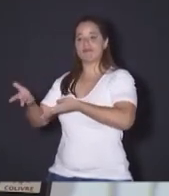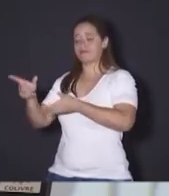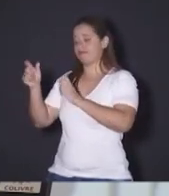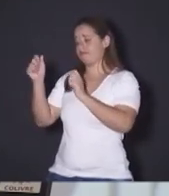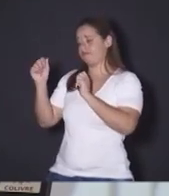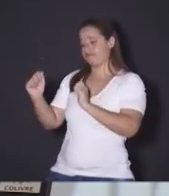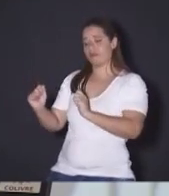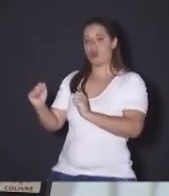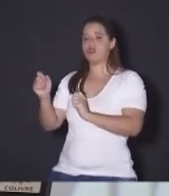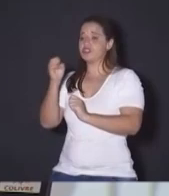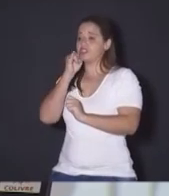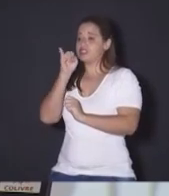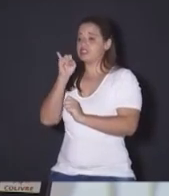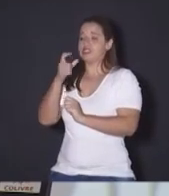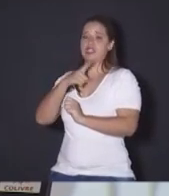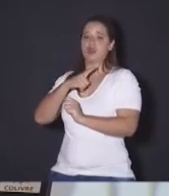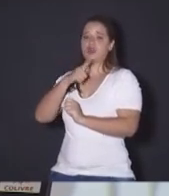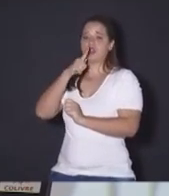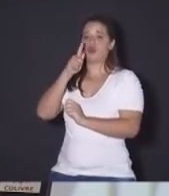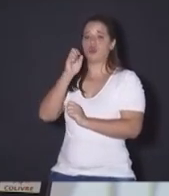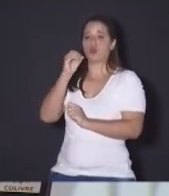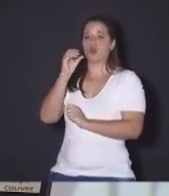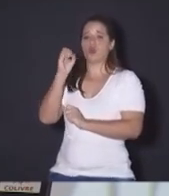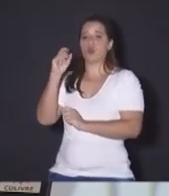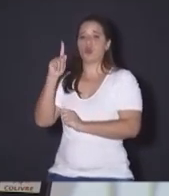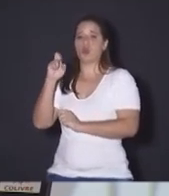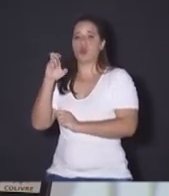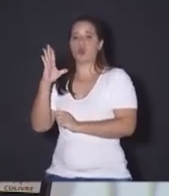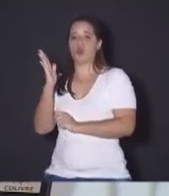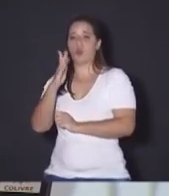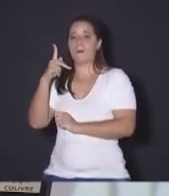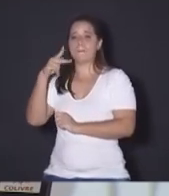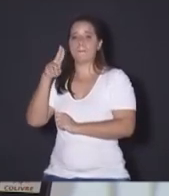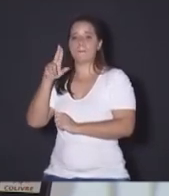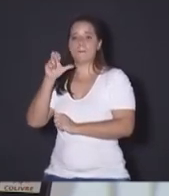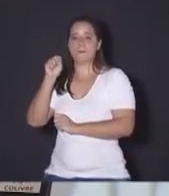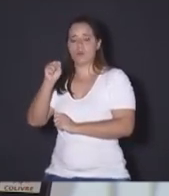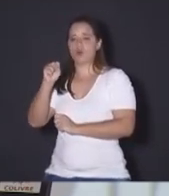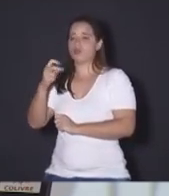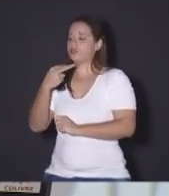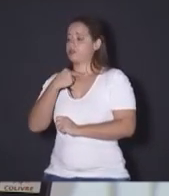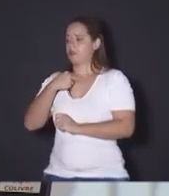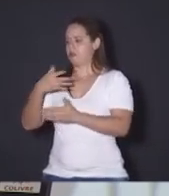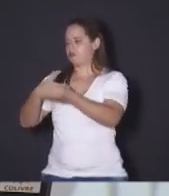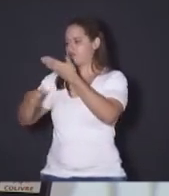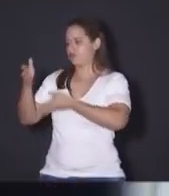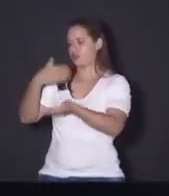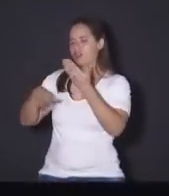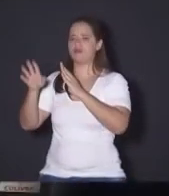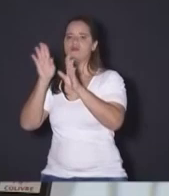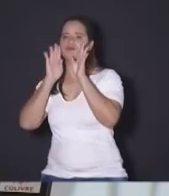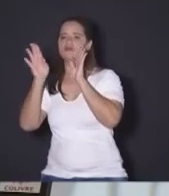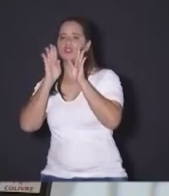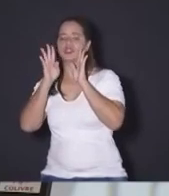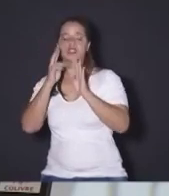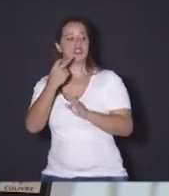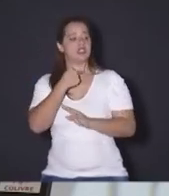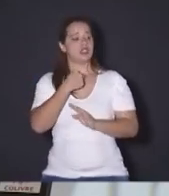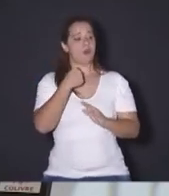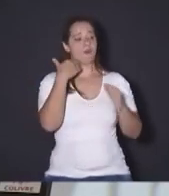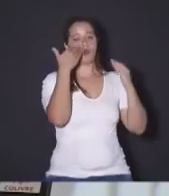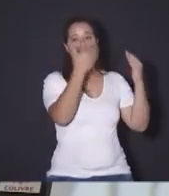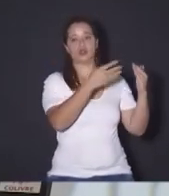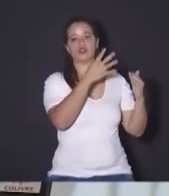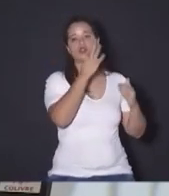amigo se eu estou no google plus eu não posso me relacionar com meus amigos no facebook e não posso me relacionar com meus amigos